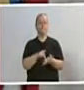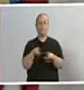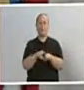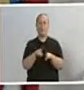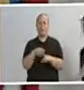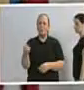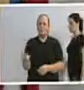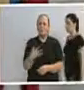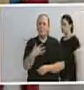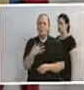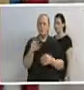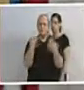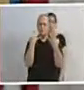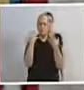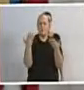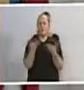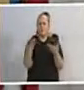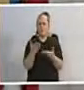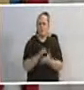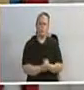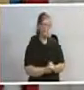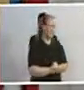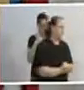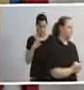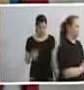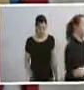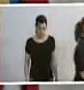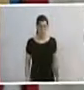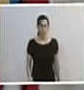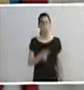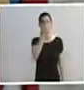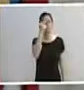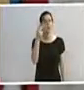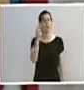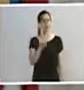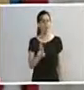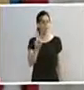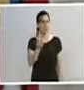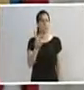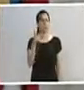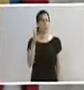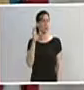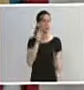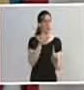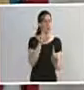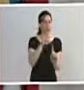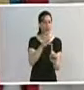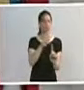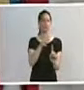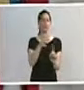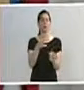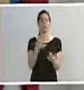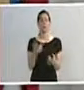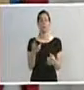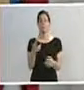chama atenção aqui para esses e estas que, por vezes, são usados por aqueles e aquelas que detêm os meios de comunicação e que